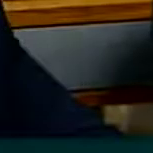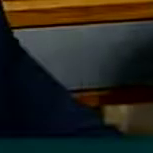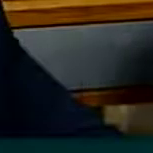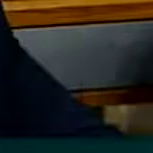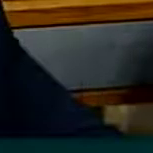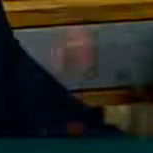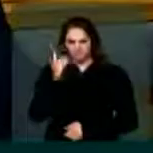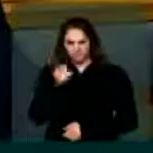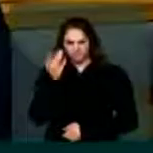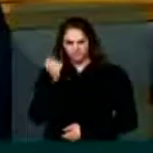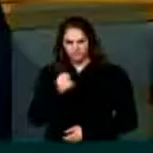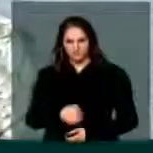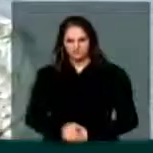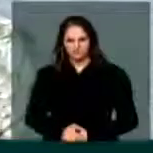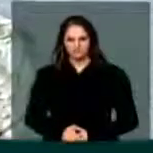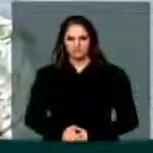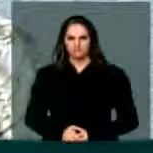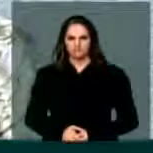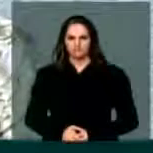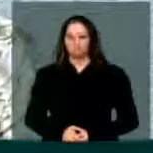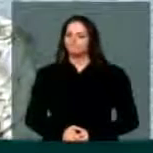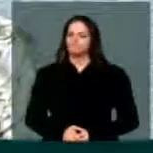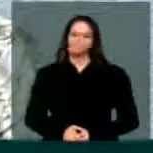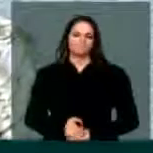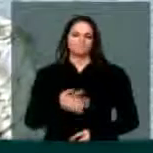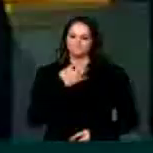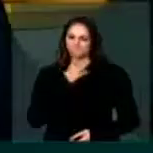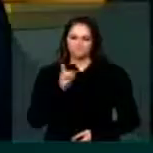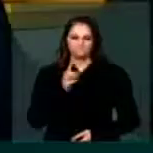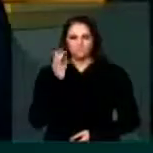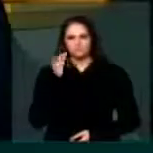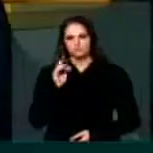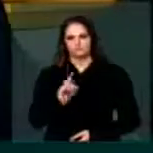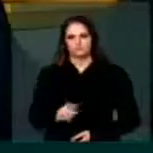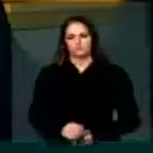pessoas determinadas? Tem conhecimento? Não, Excelência, nunca ouvi isso.